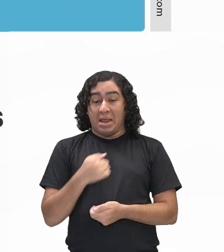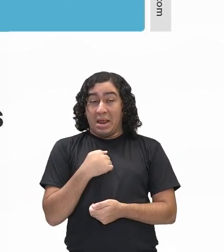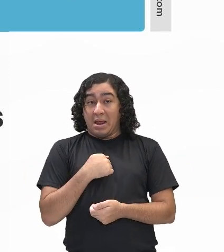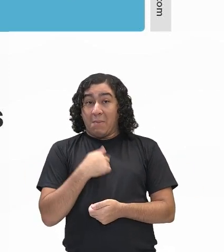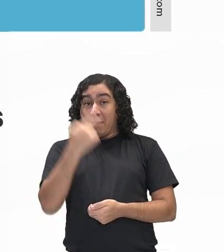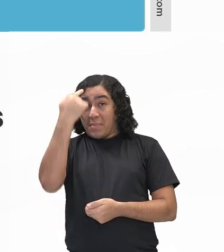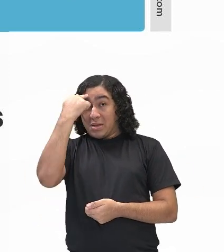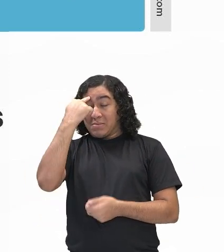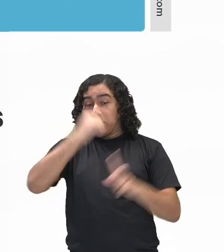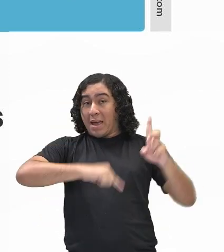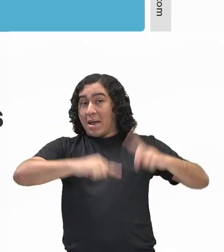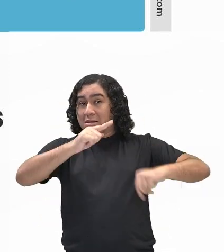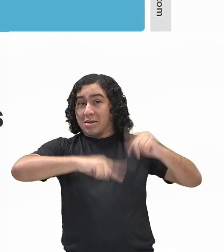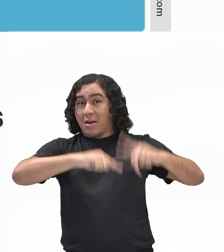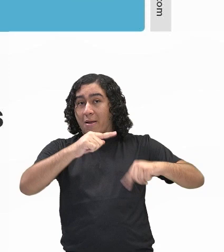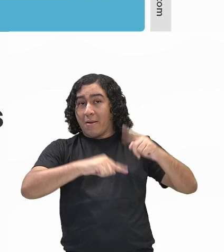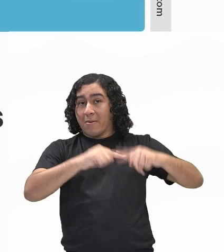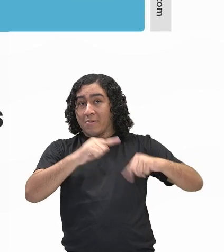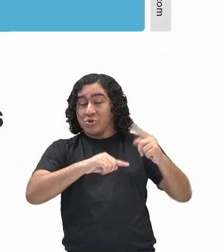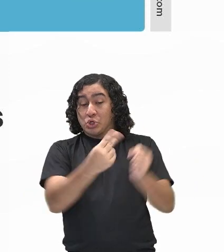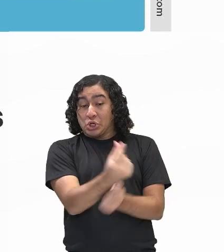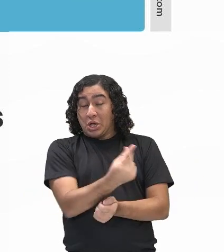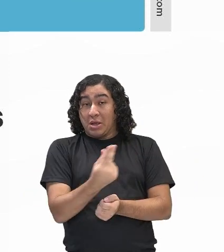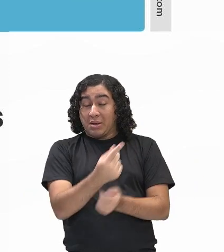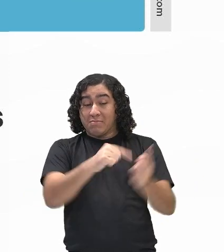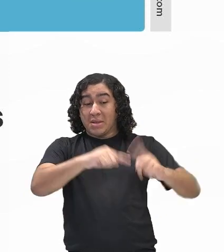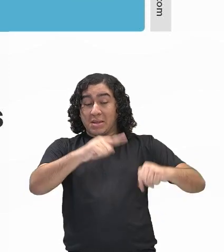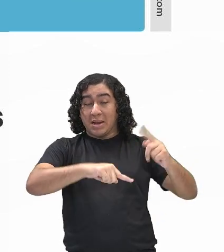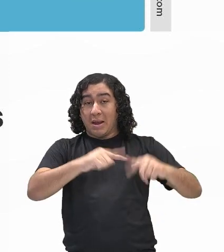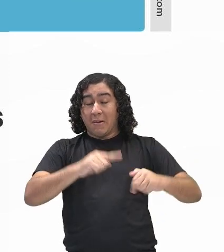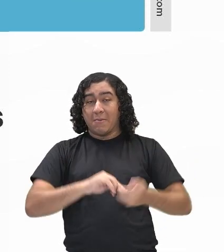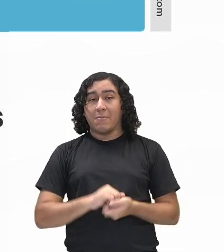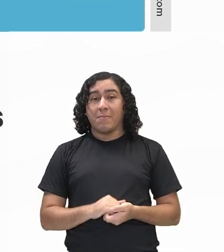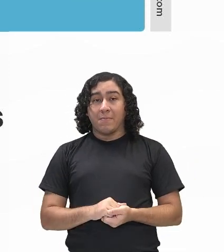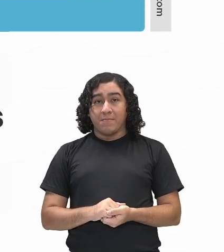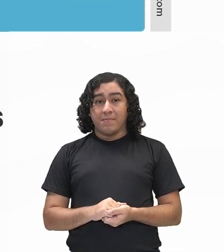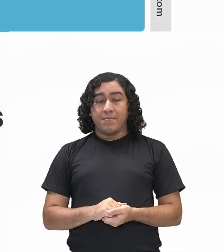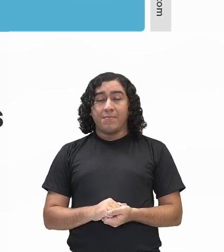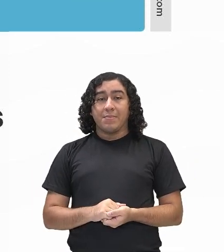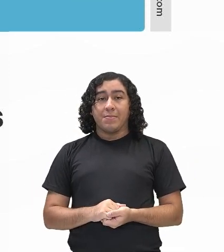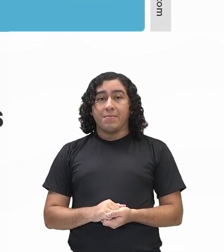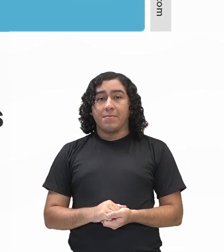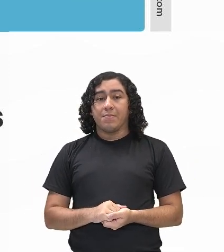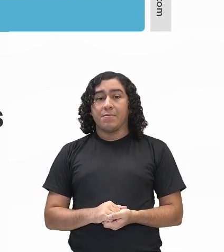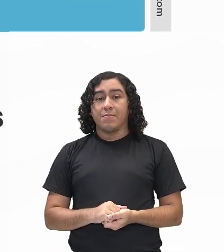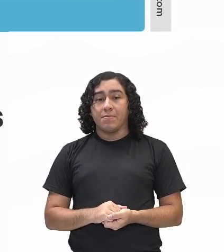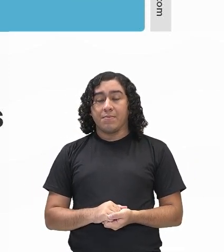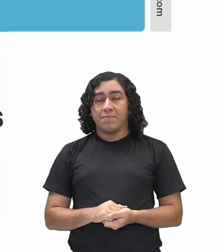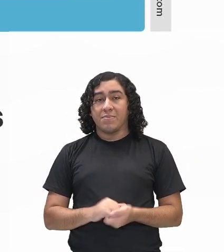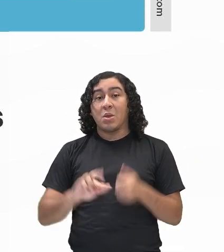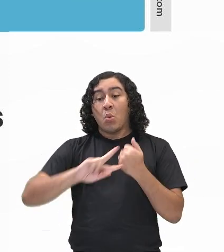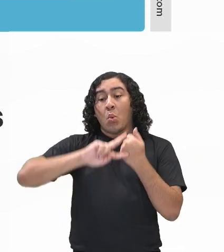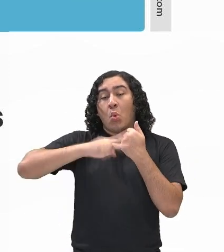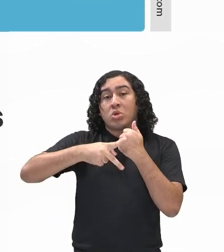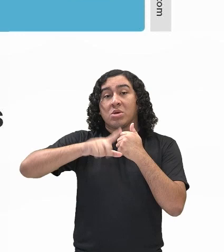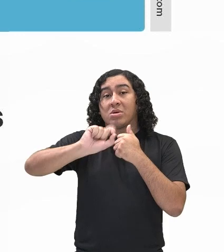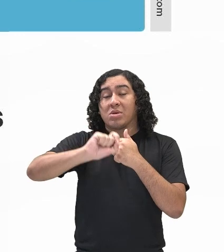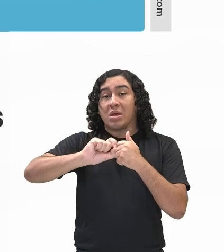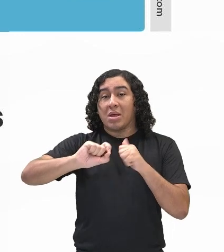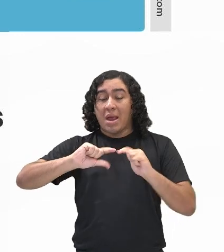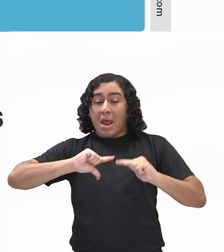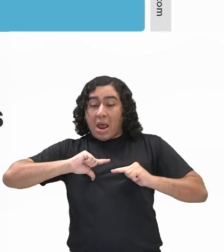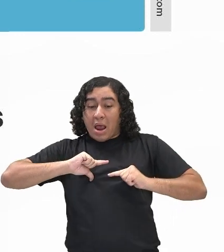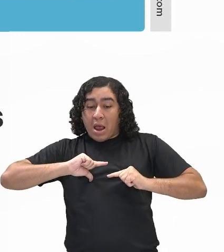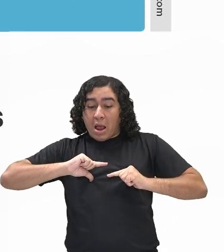valor material. E o materialismo conduz necessariamente ao quê? As ações